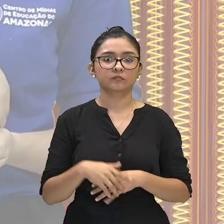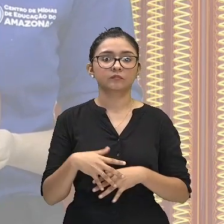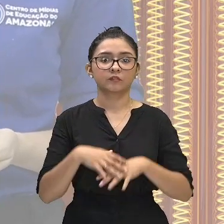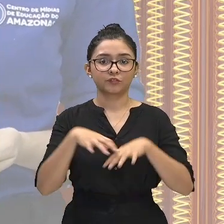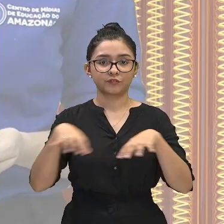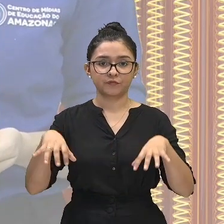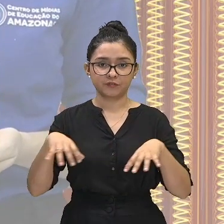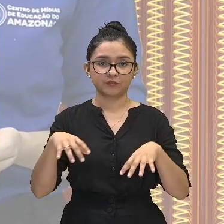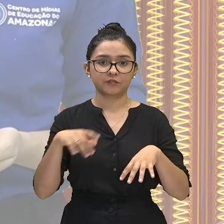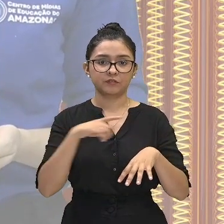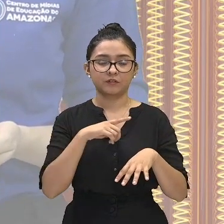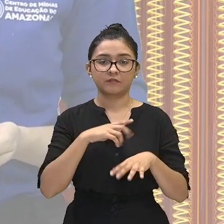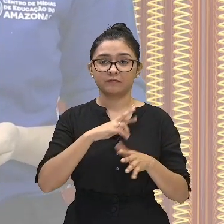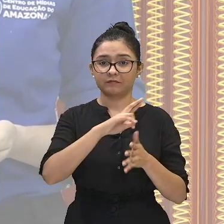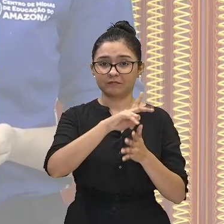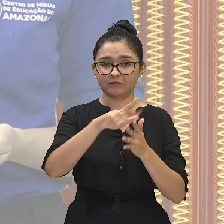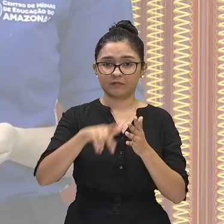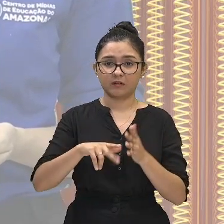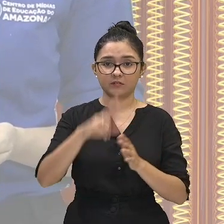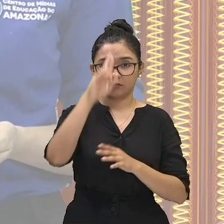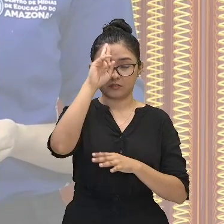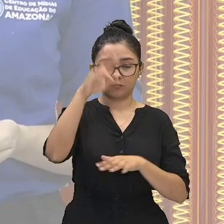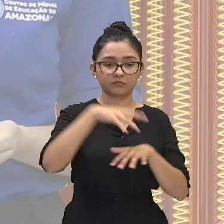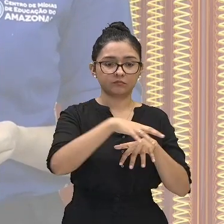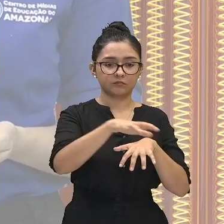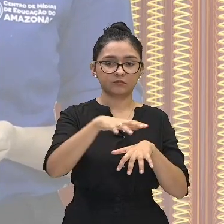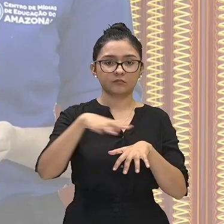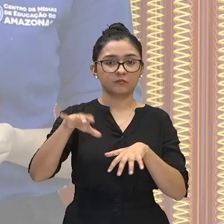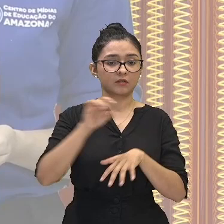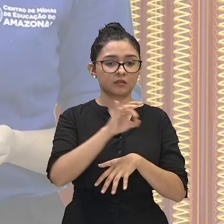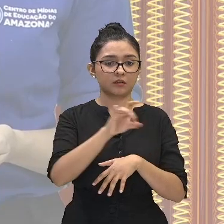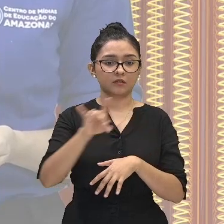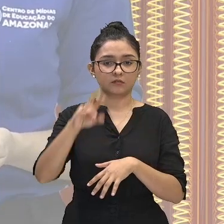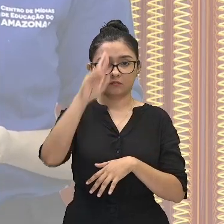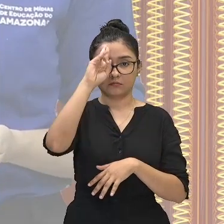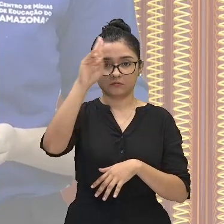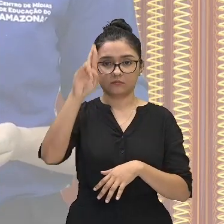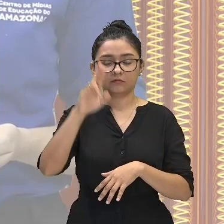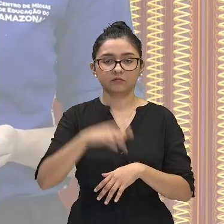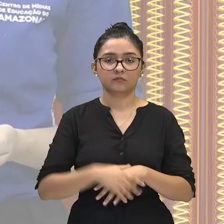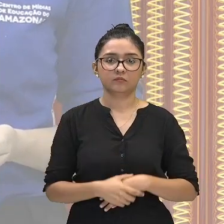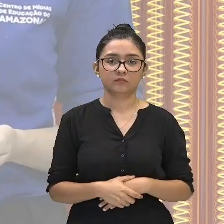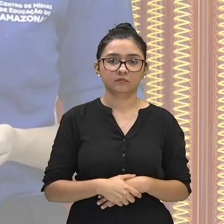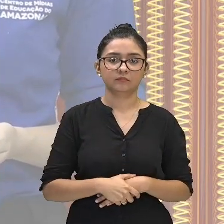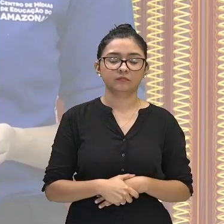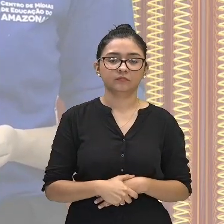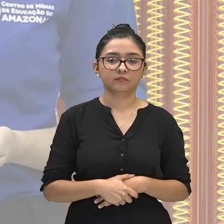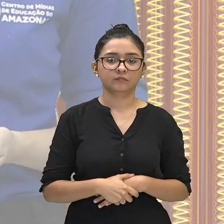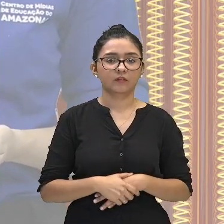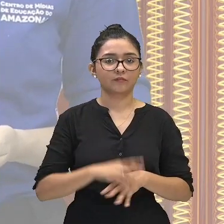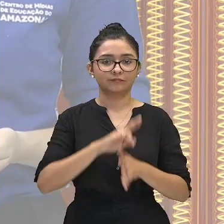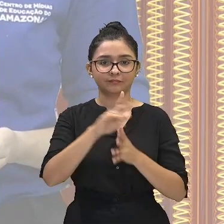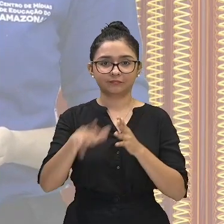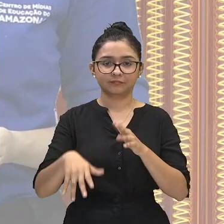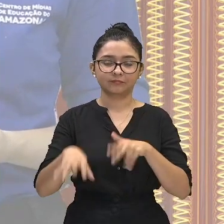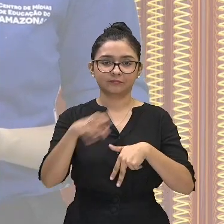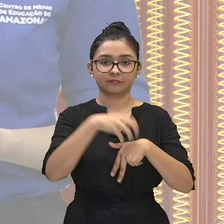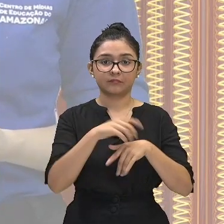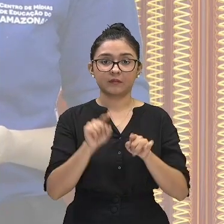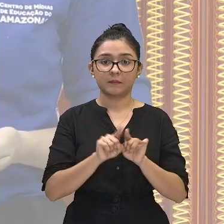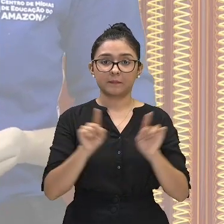entre vários senhores. Como nós falamos, ele é um rei dentre vários. Enquanto que nas